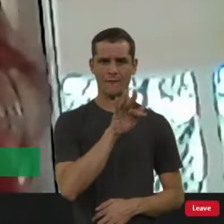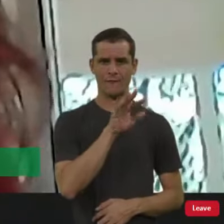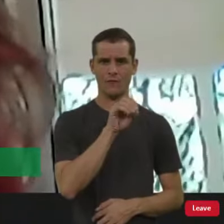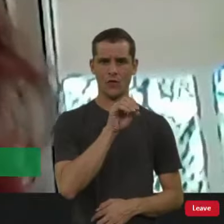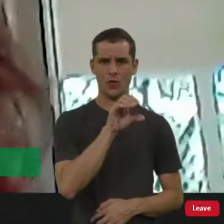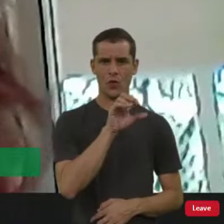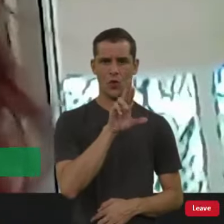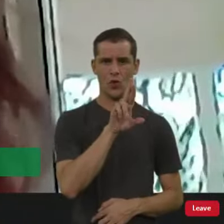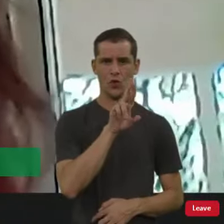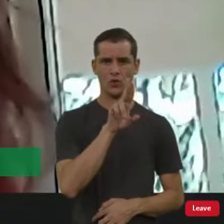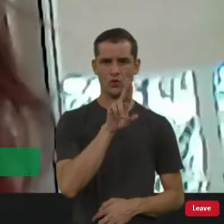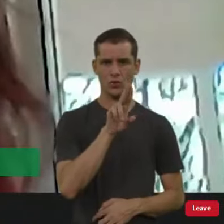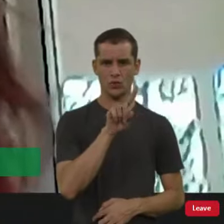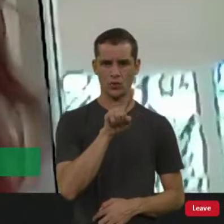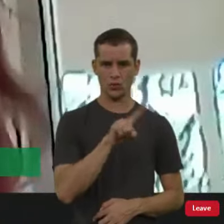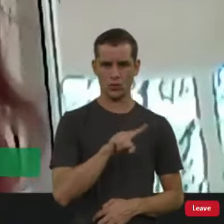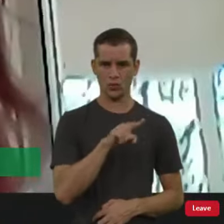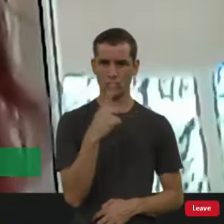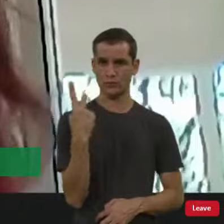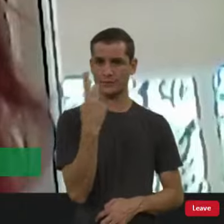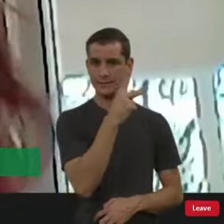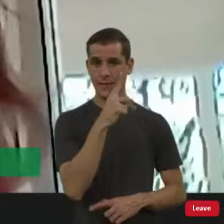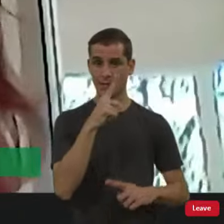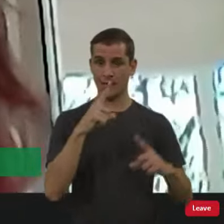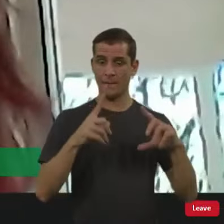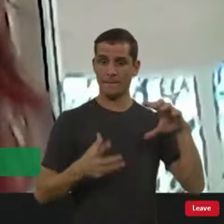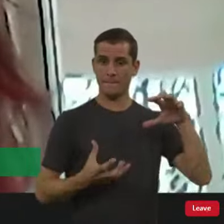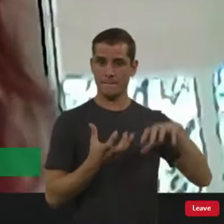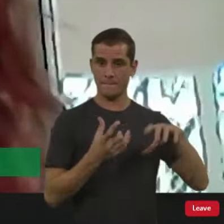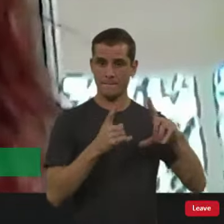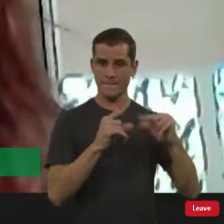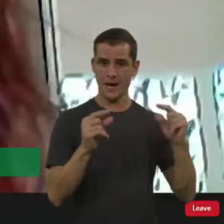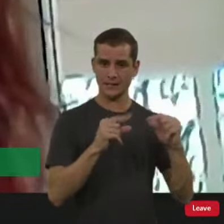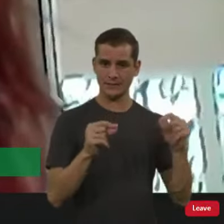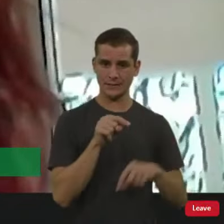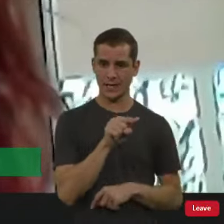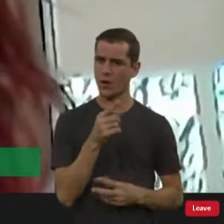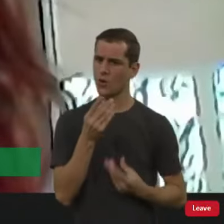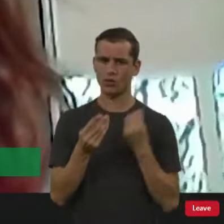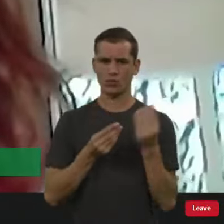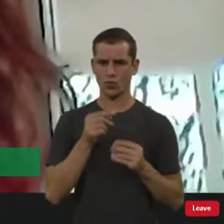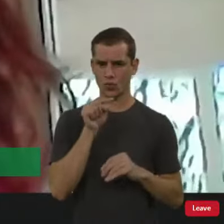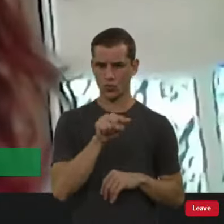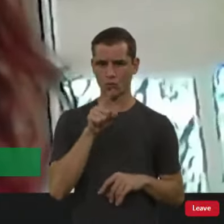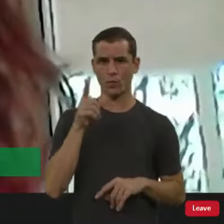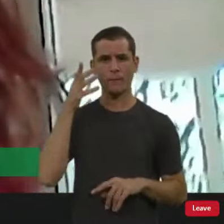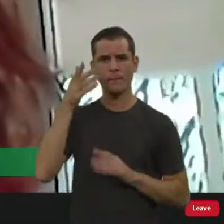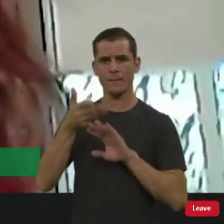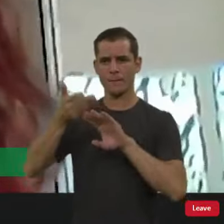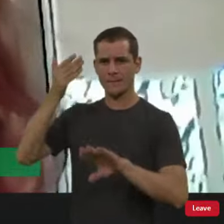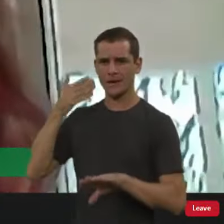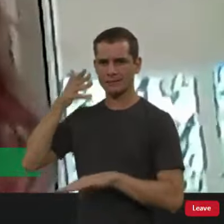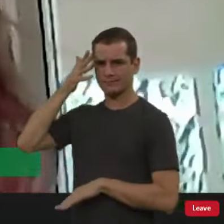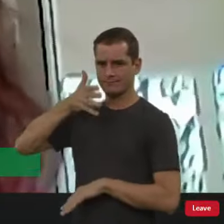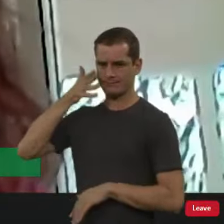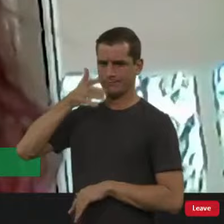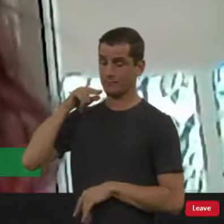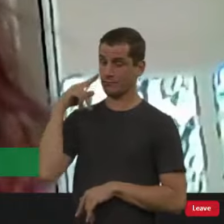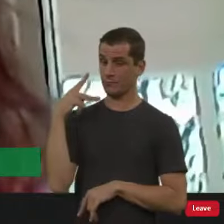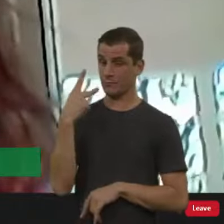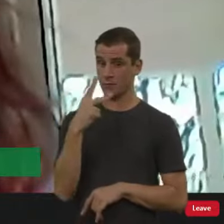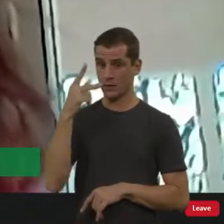minha fala vai ser um pouco diferente, de outras falas tão excelentes que a gente teve aqui hoje. O meu envolvimento